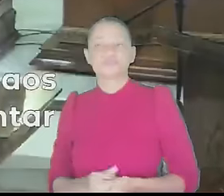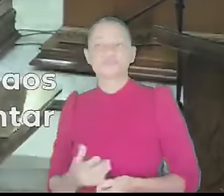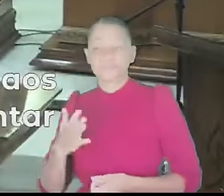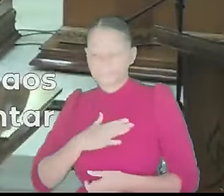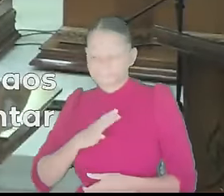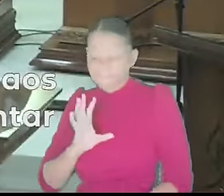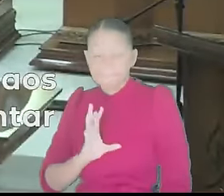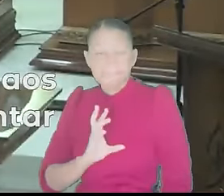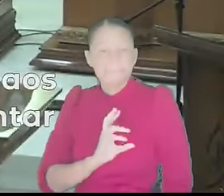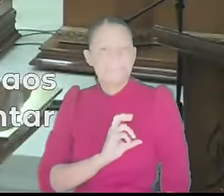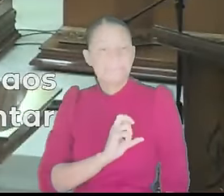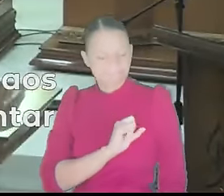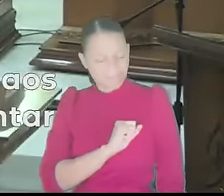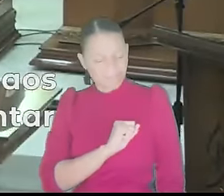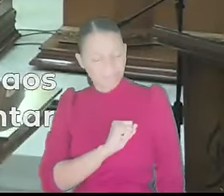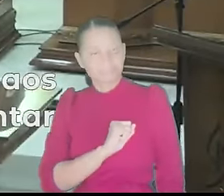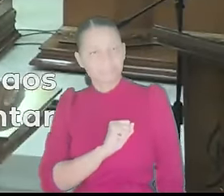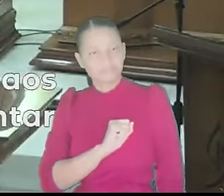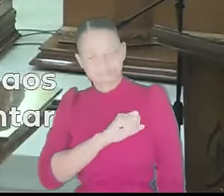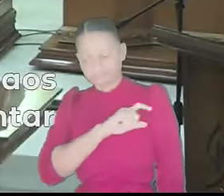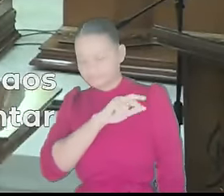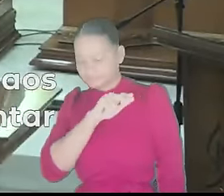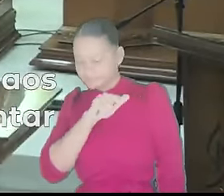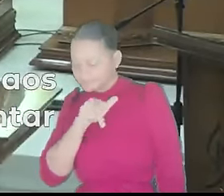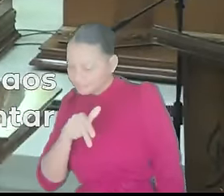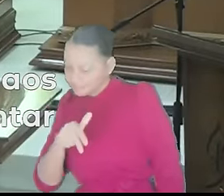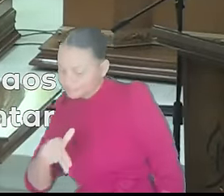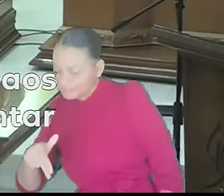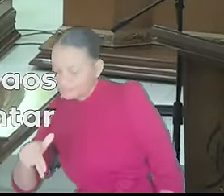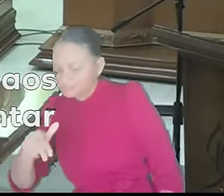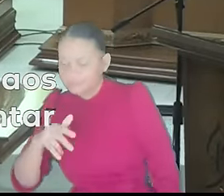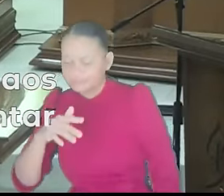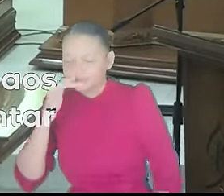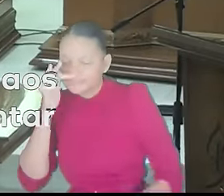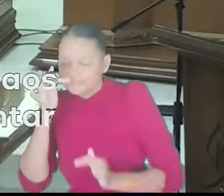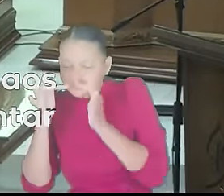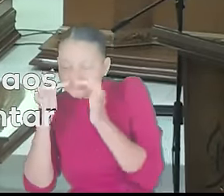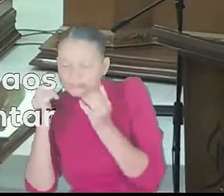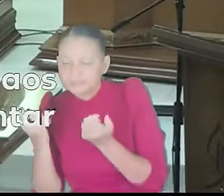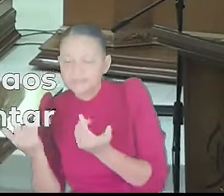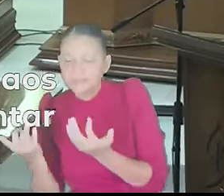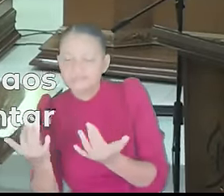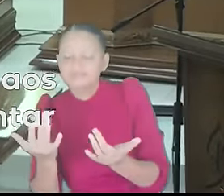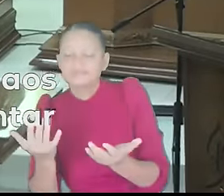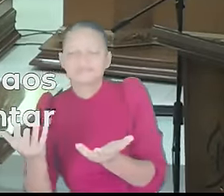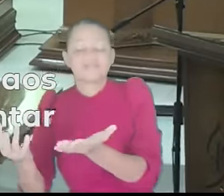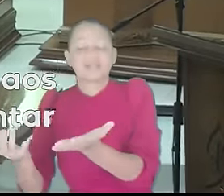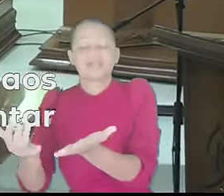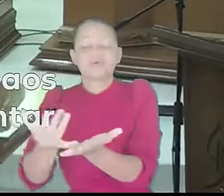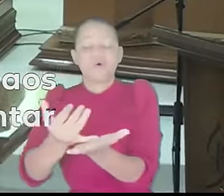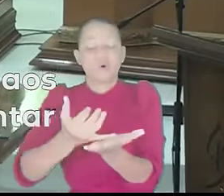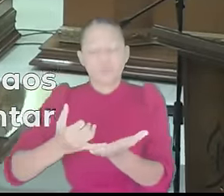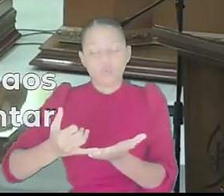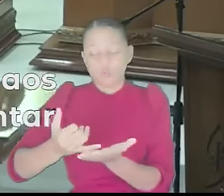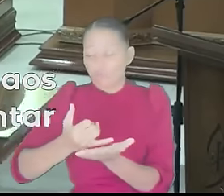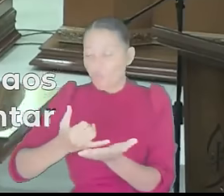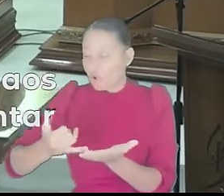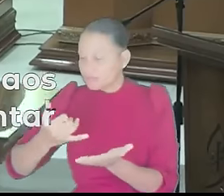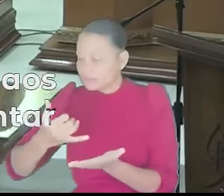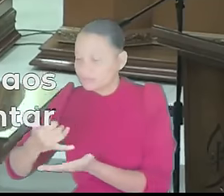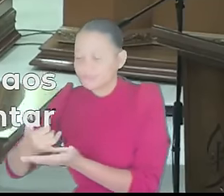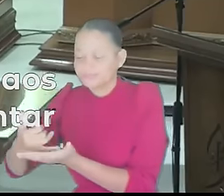amado desceu ao seu jardim, aos canteiros de bálsamo, para se alimentar